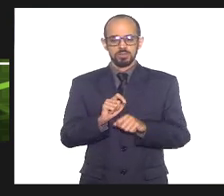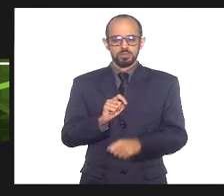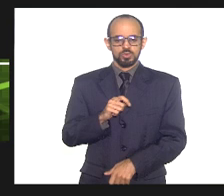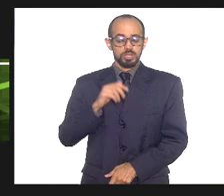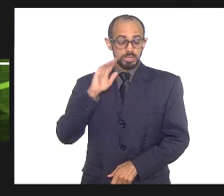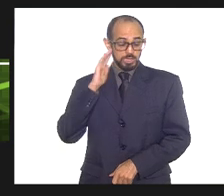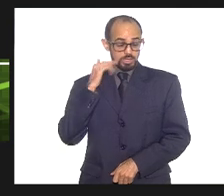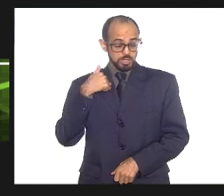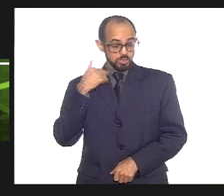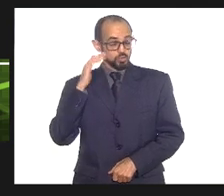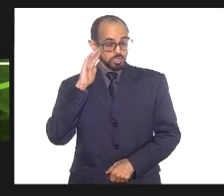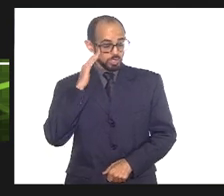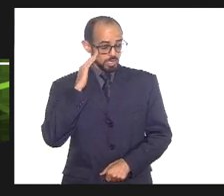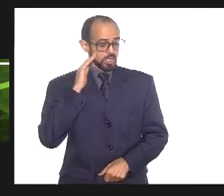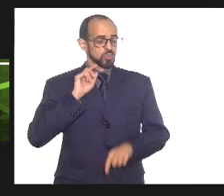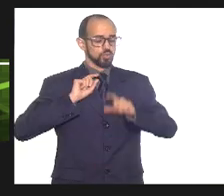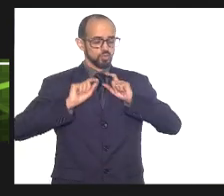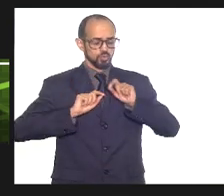que